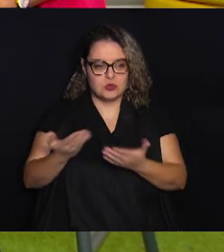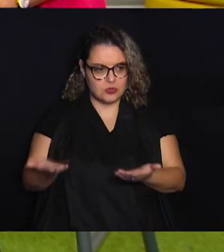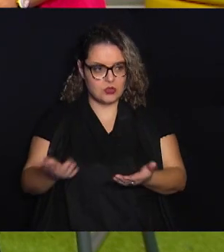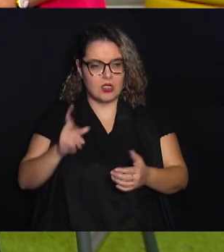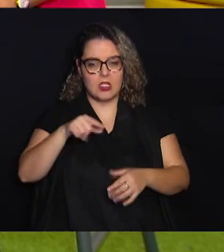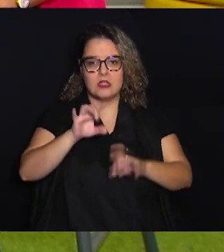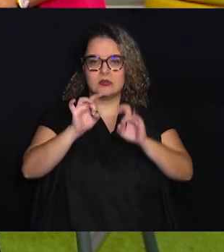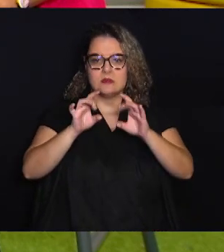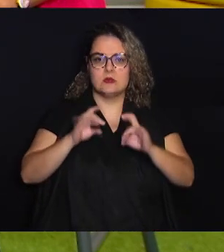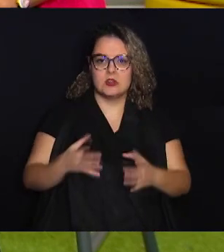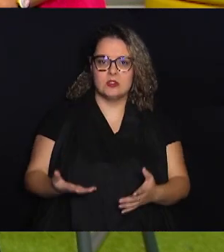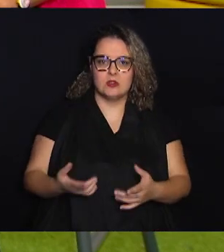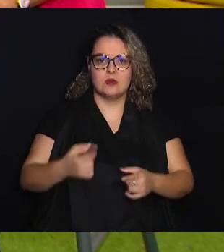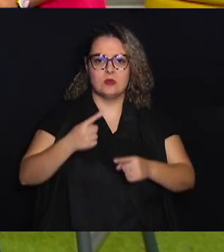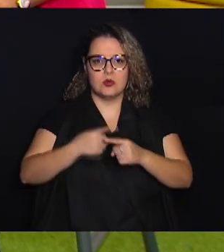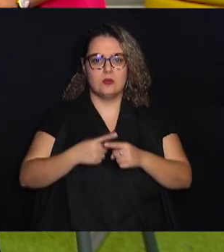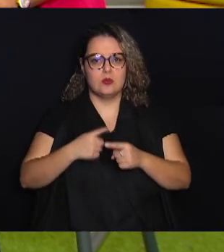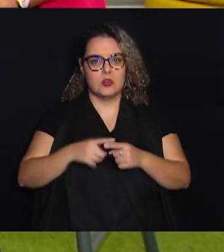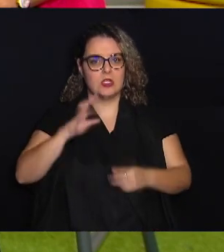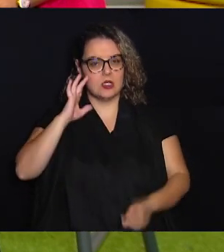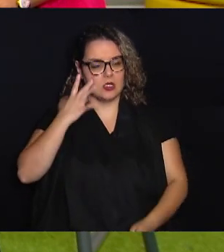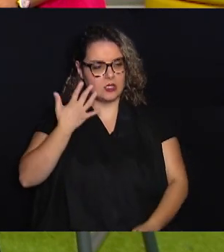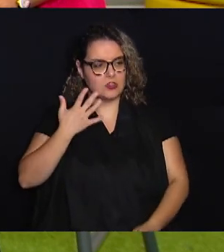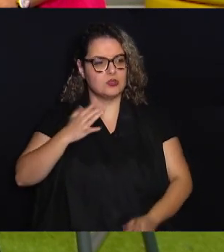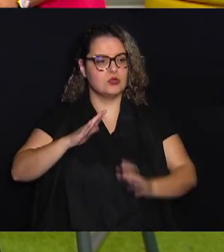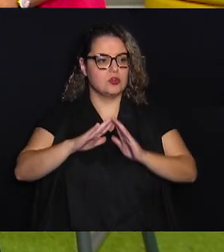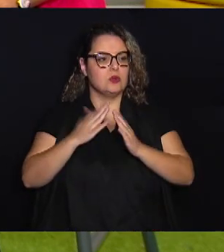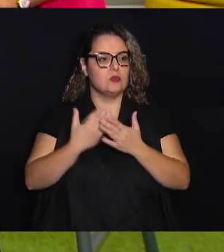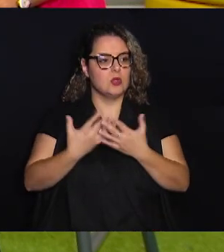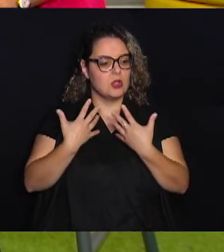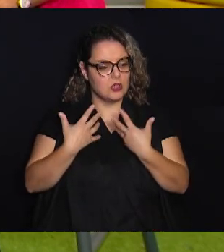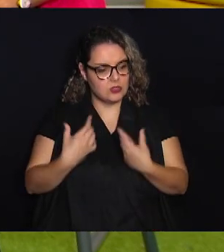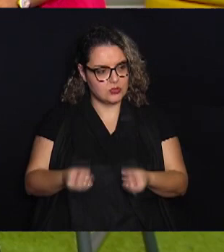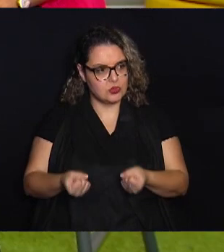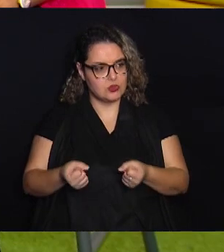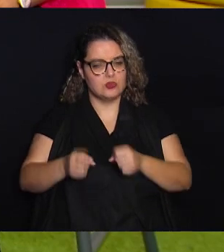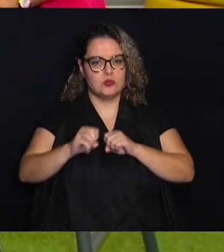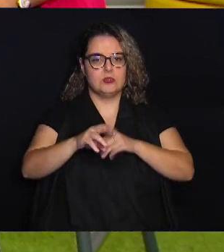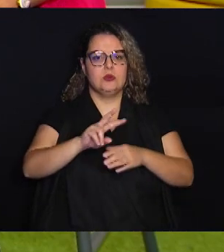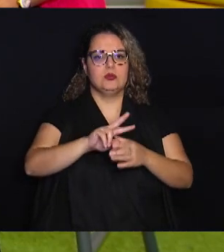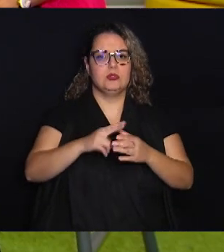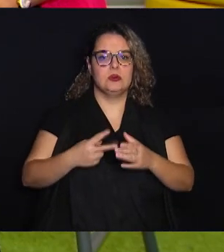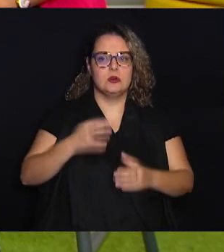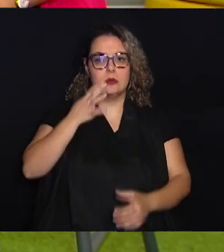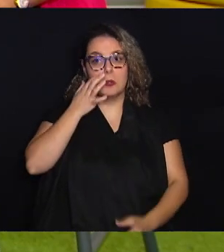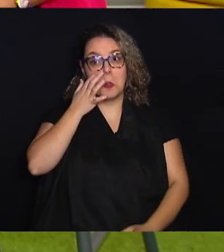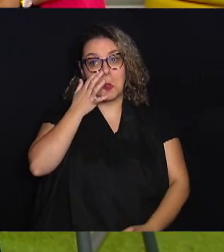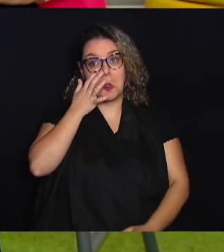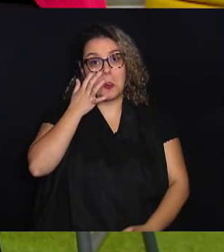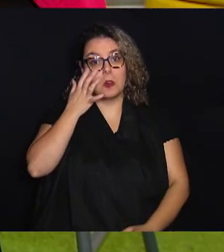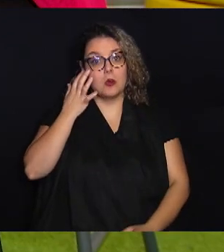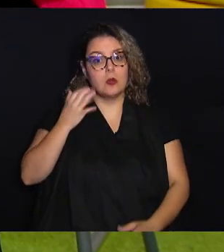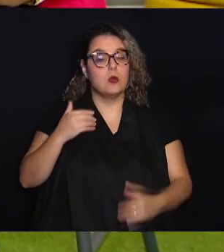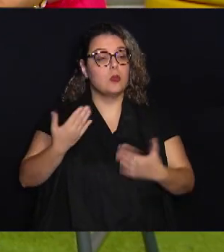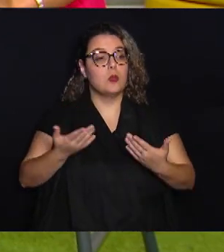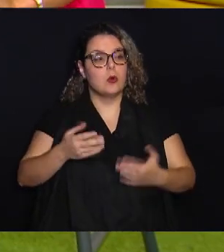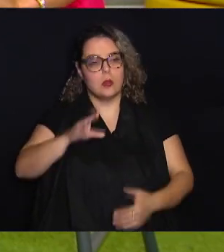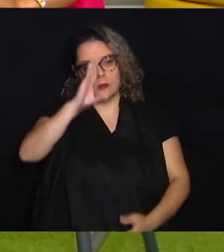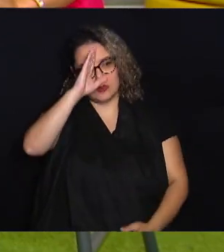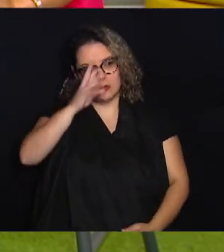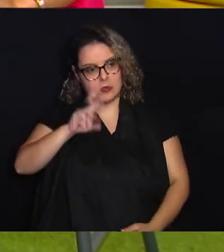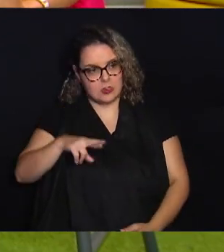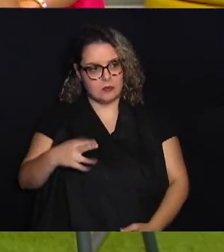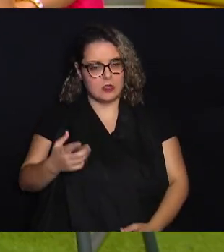é especialista no assunto, por que você acha que as escolas adotaram o ensino bilíngue? Então, Qual o principal